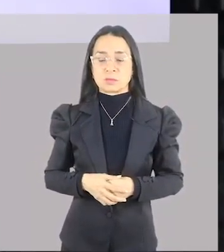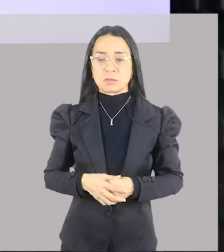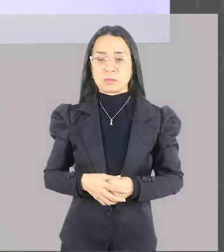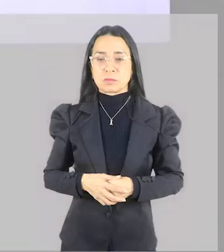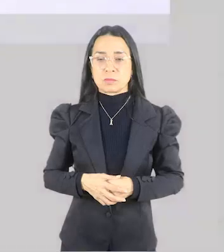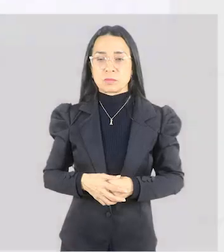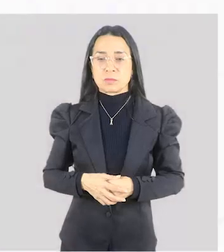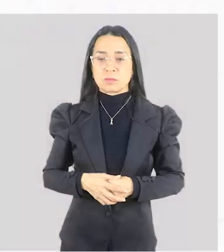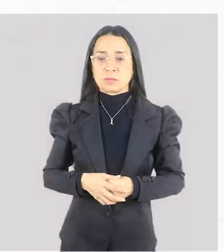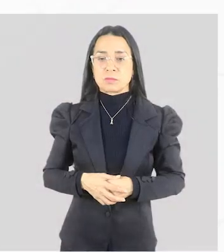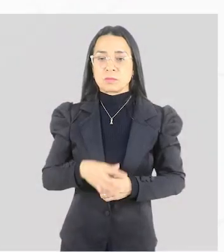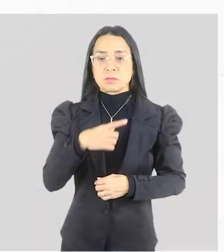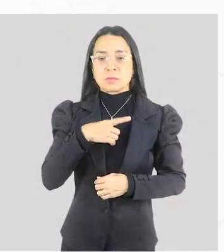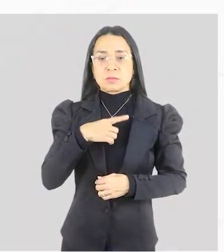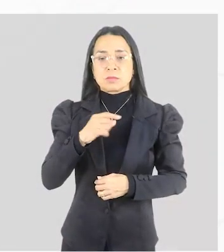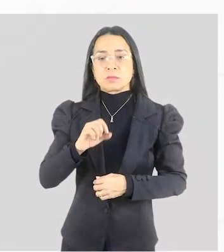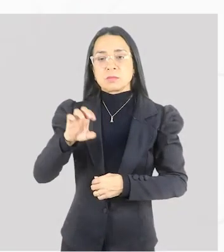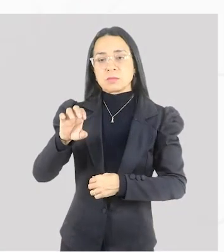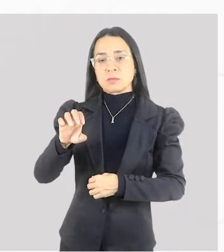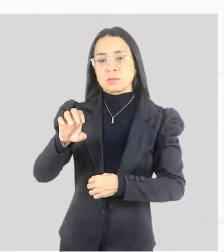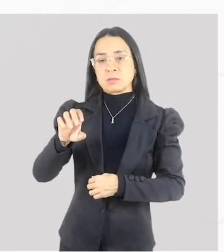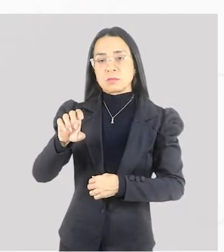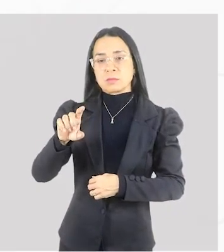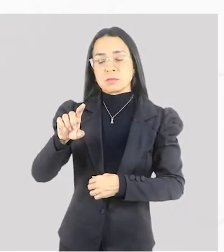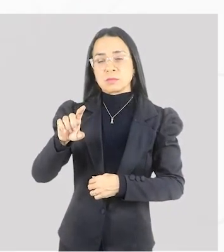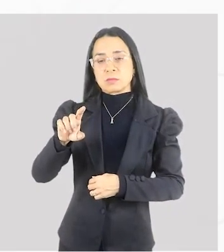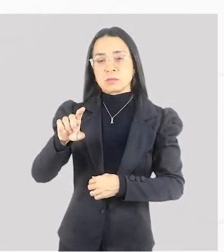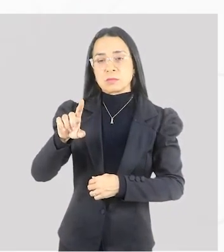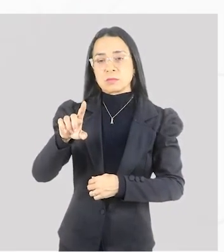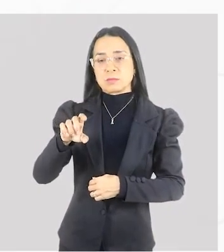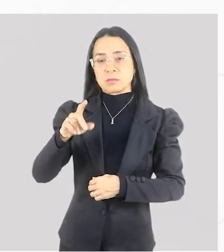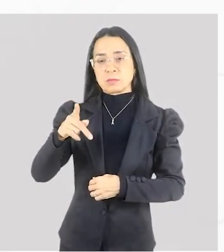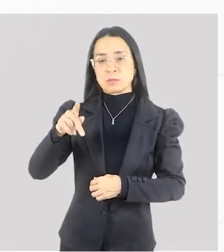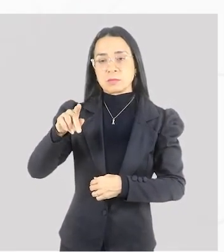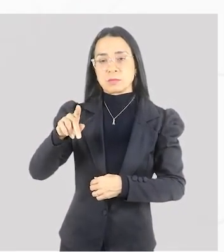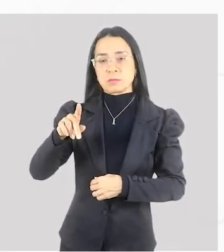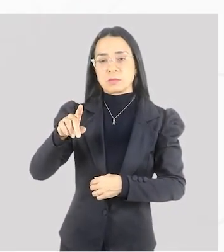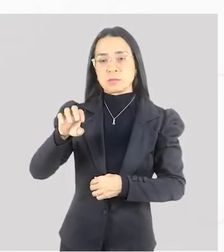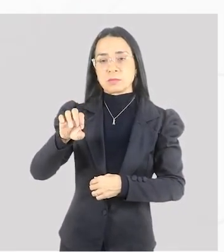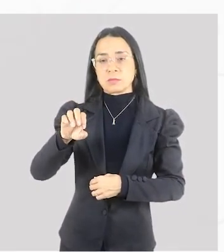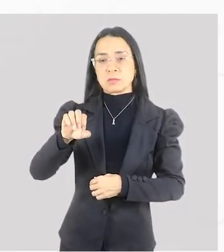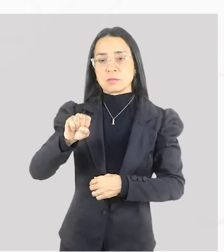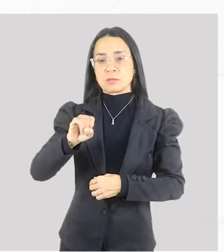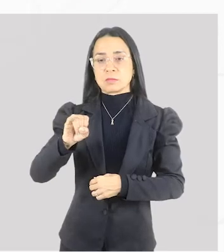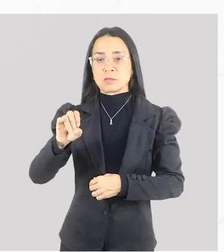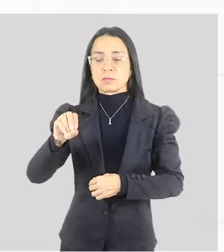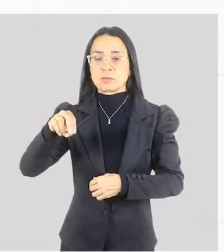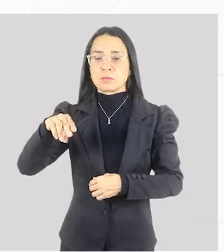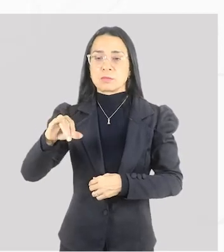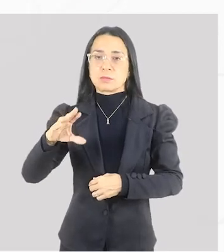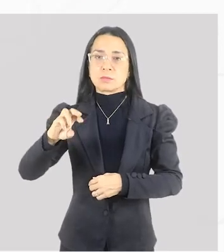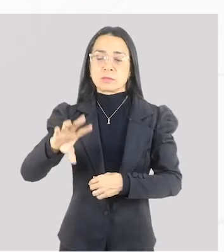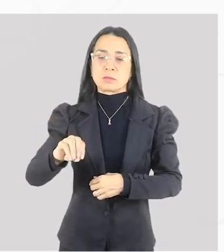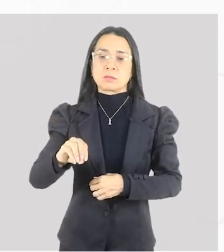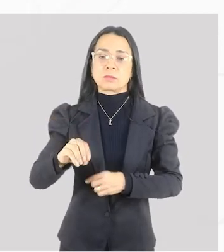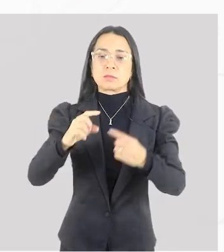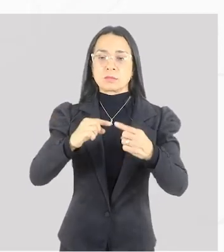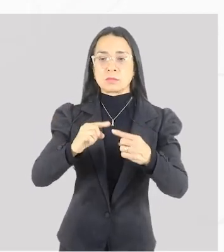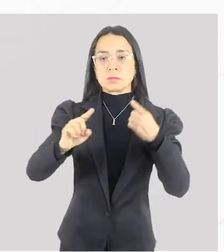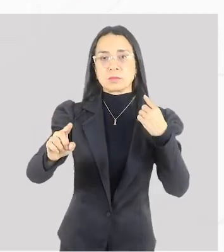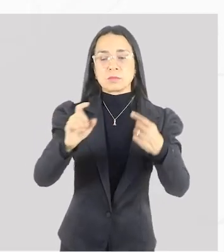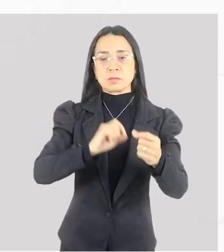convencionadas. Aí temos também outra, o expressionismo, que de uma certa maneira se opõe